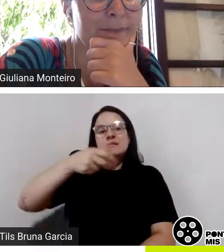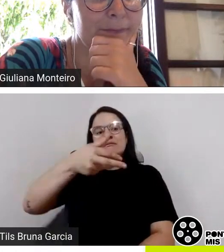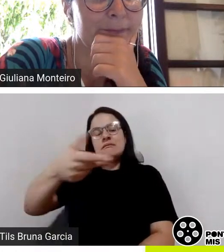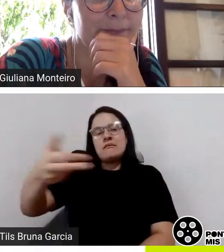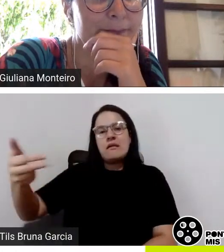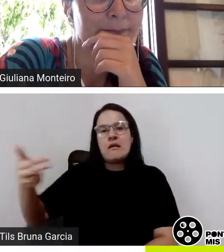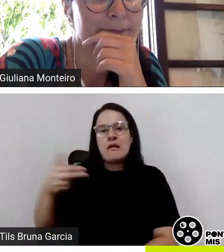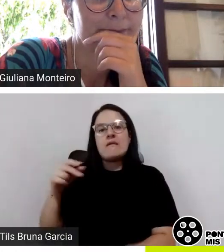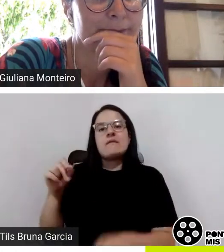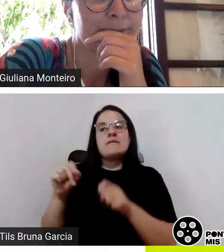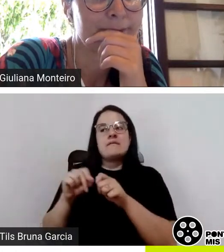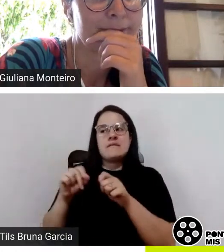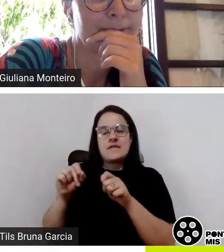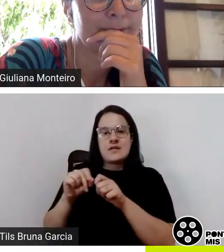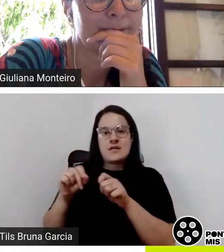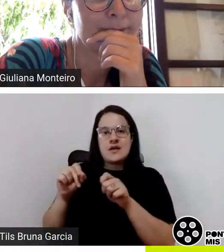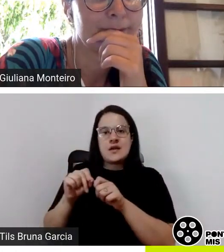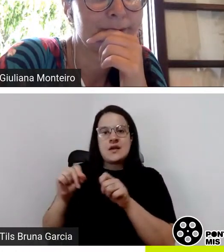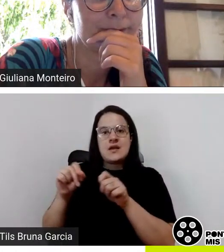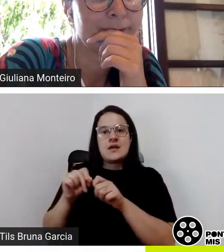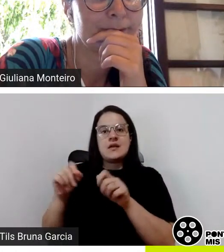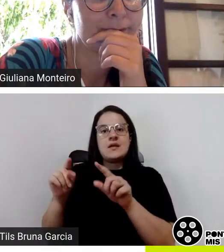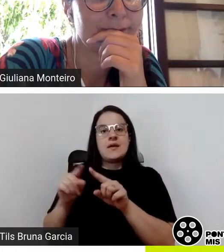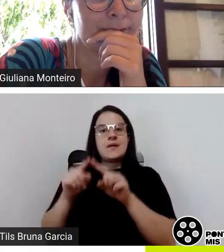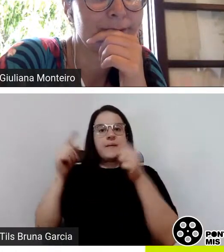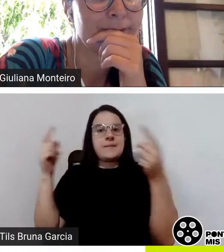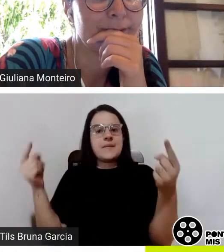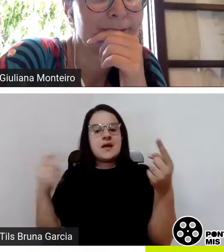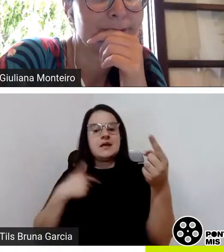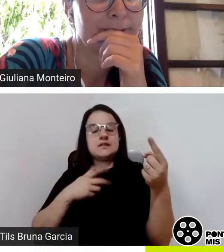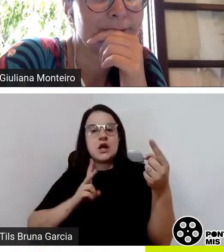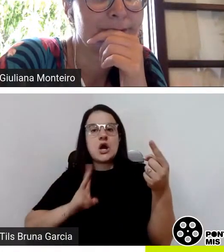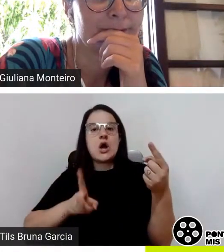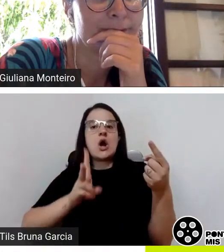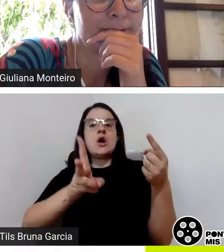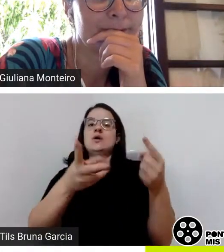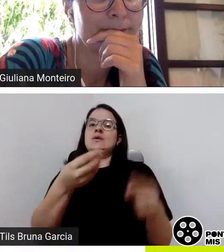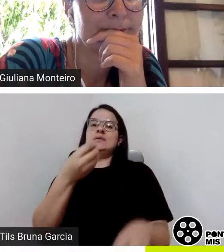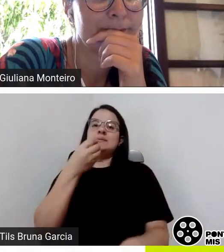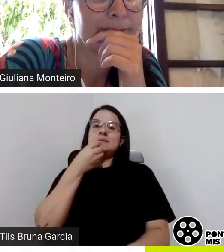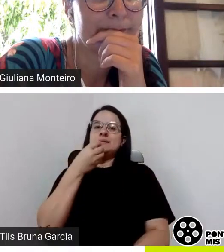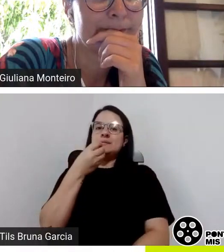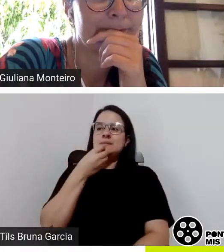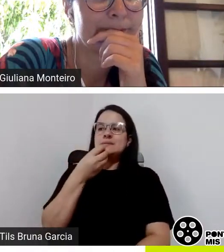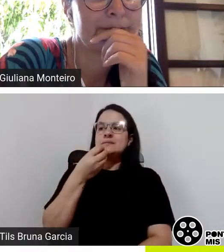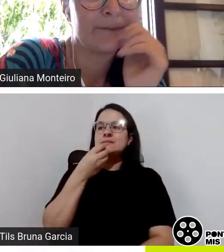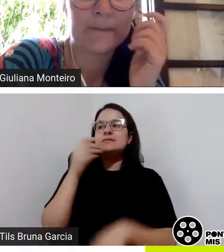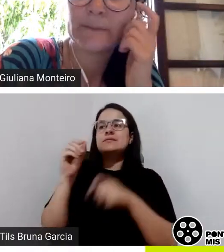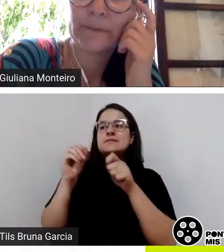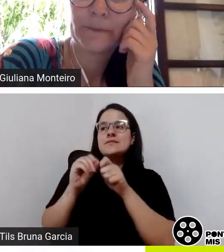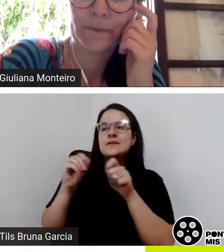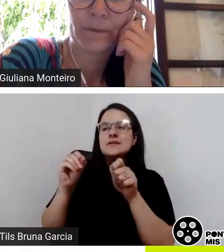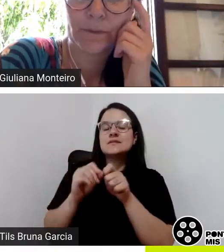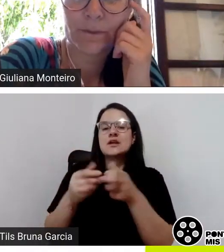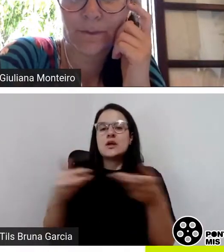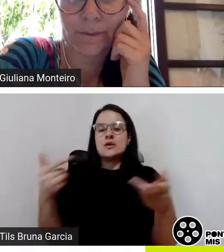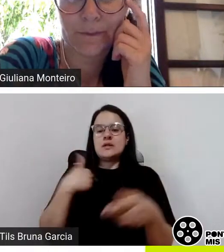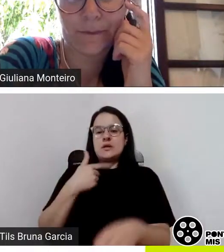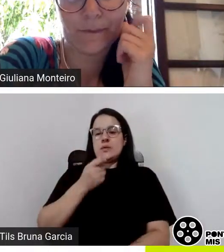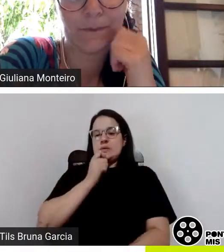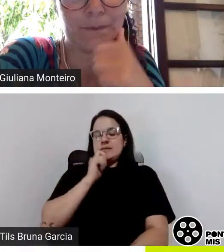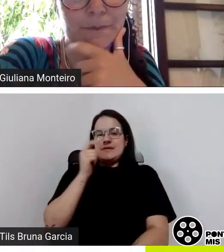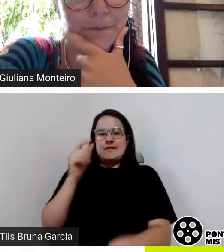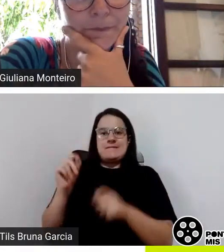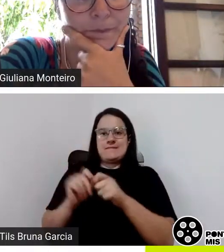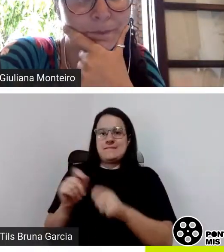no cenário, só com os atores. Então, eu continuo experimentando, tentando fazer coisas que eu não fiz ainda.